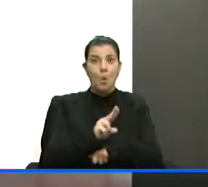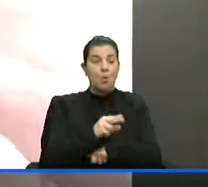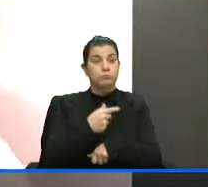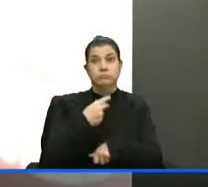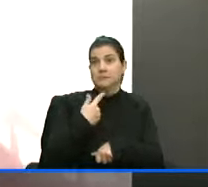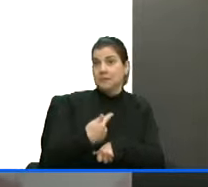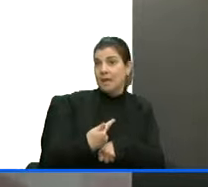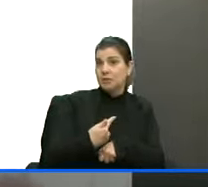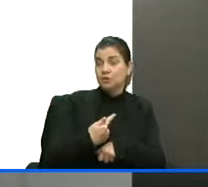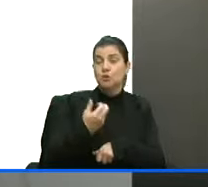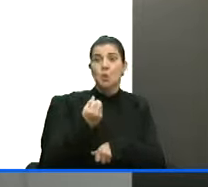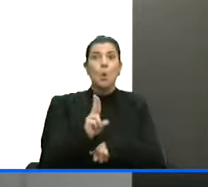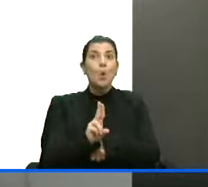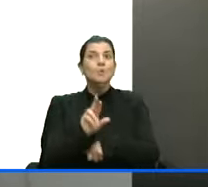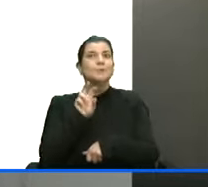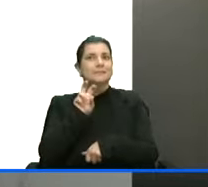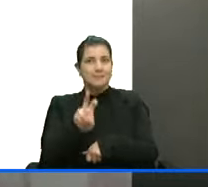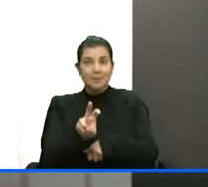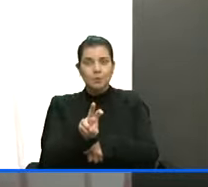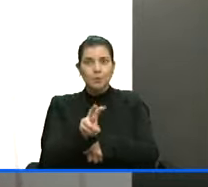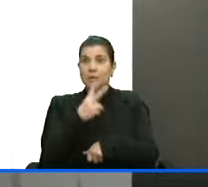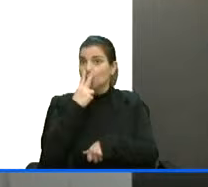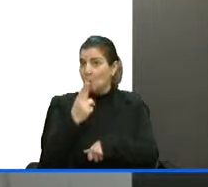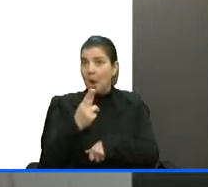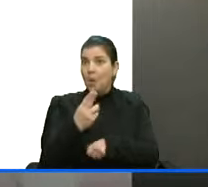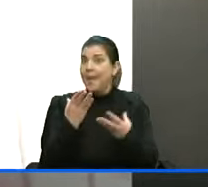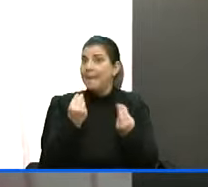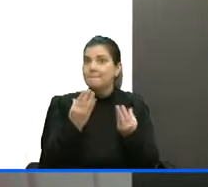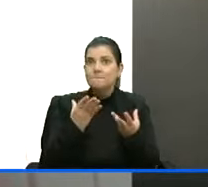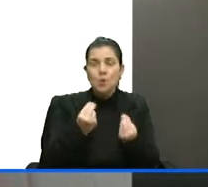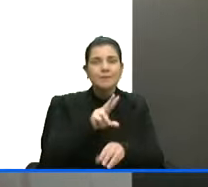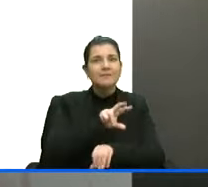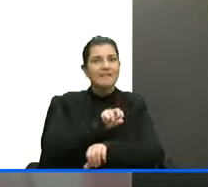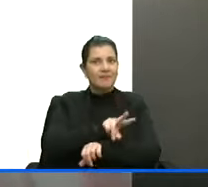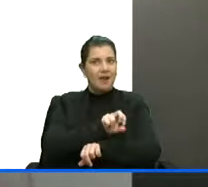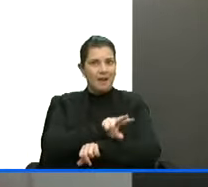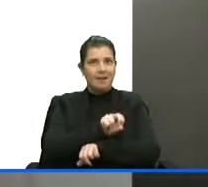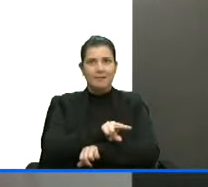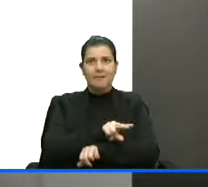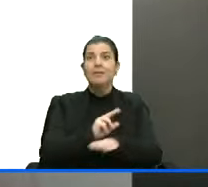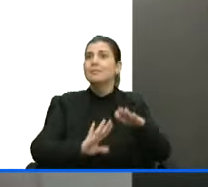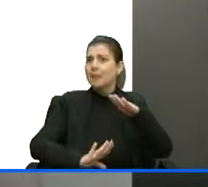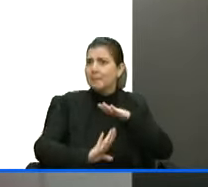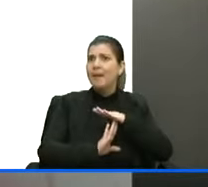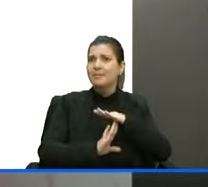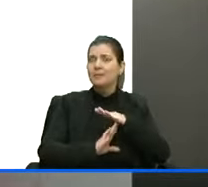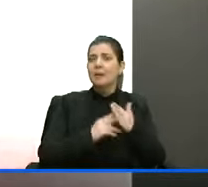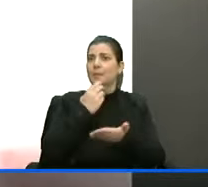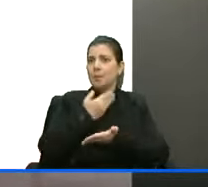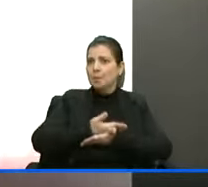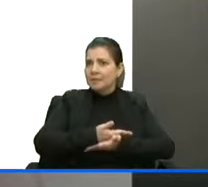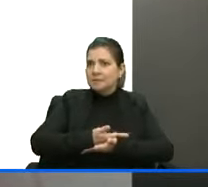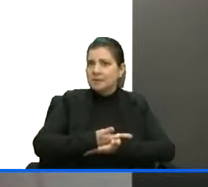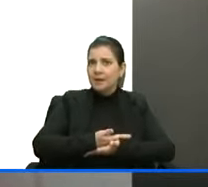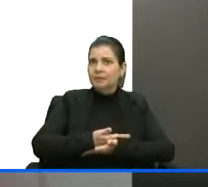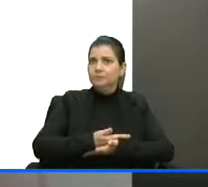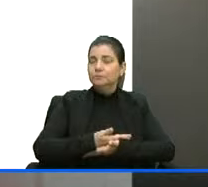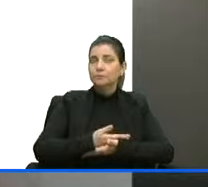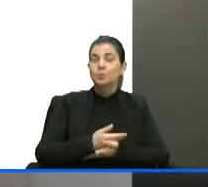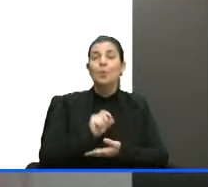mas é muita vaga, entende? Então, essa questão do berçário que foi colocada aqui, também tem meta para o berçário. Me